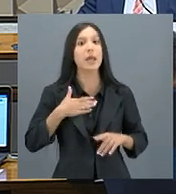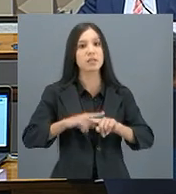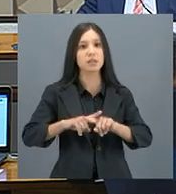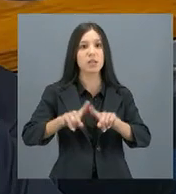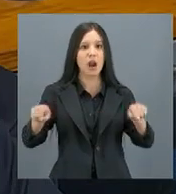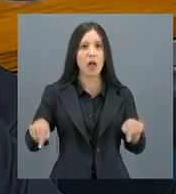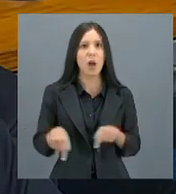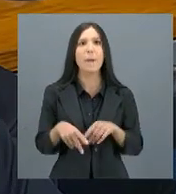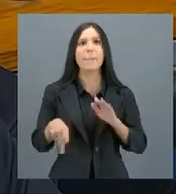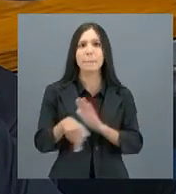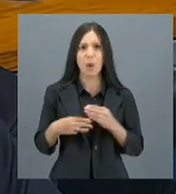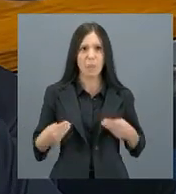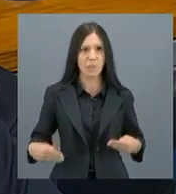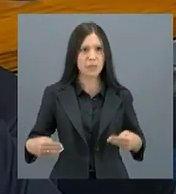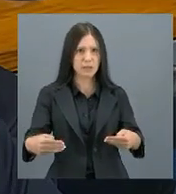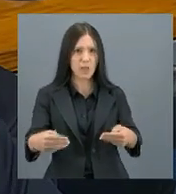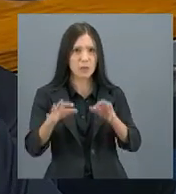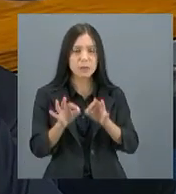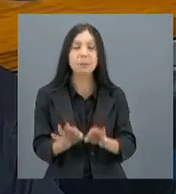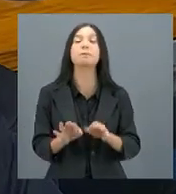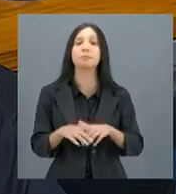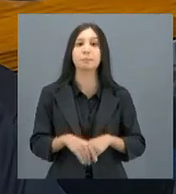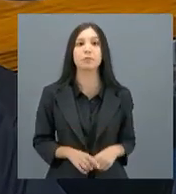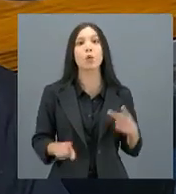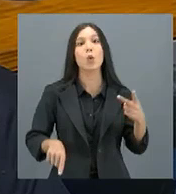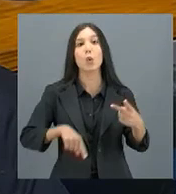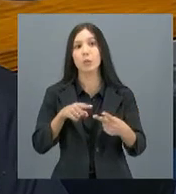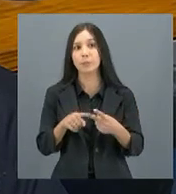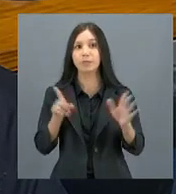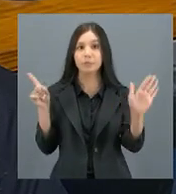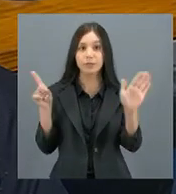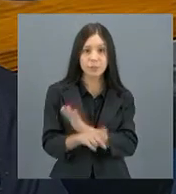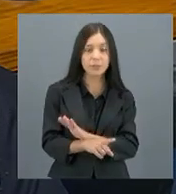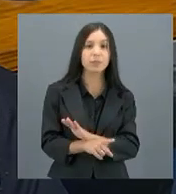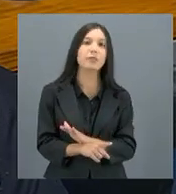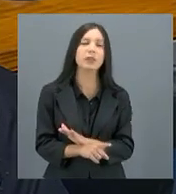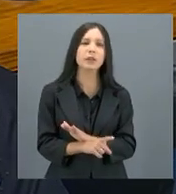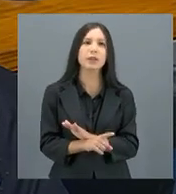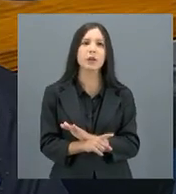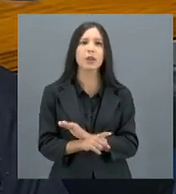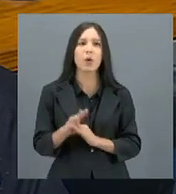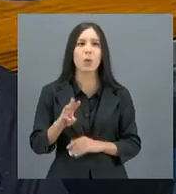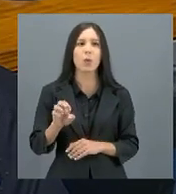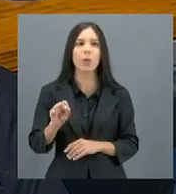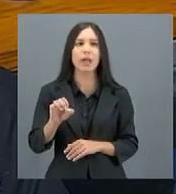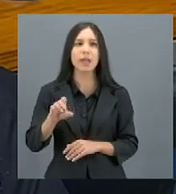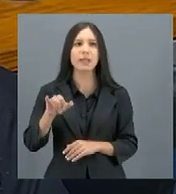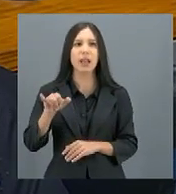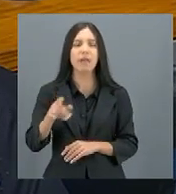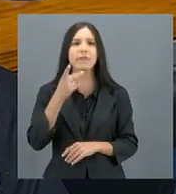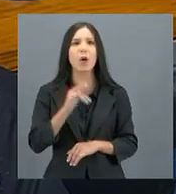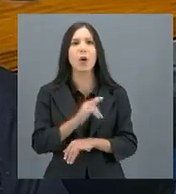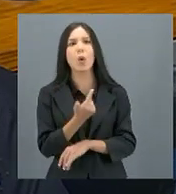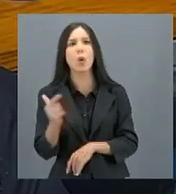sala, aqui na esplanada dos ministérios? Sim, senhor. Tá, outro questionamento. O Wesley Cardia teria dito